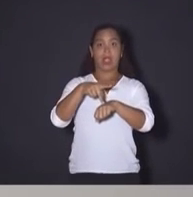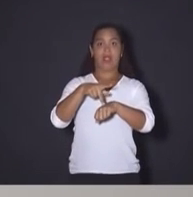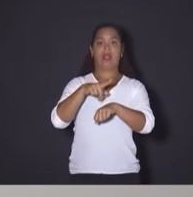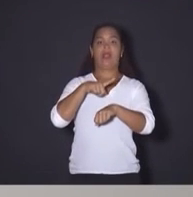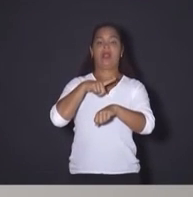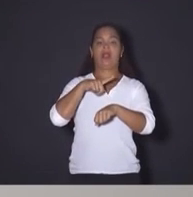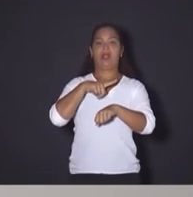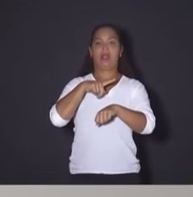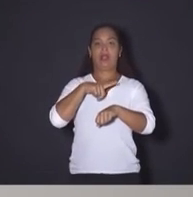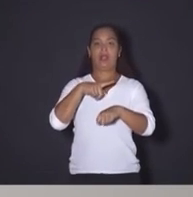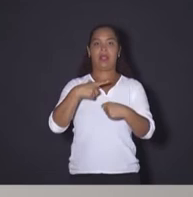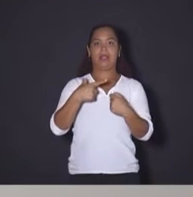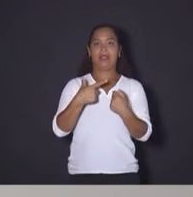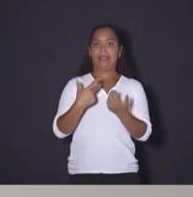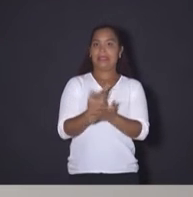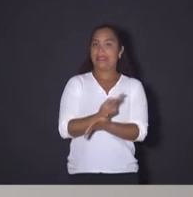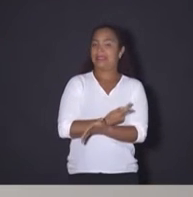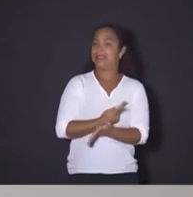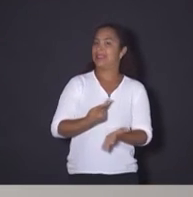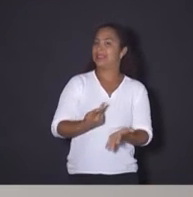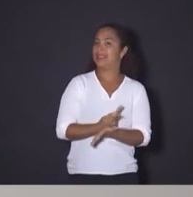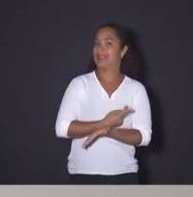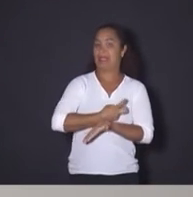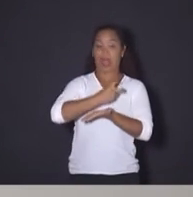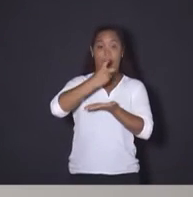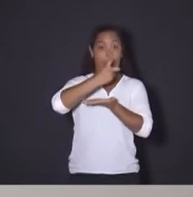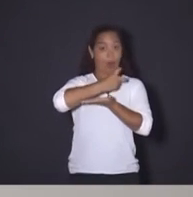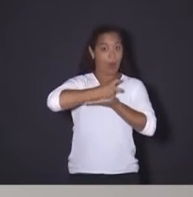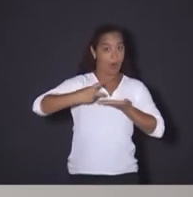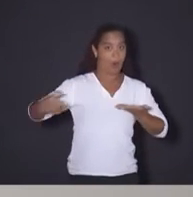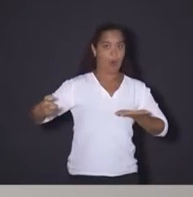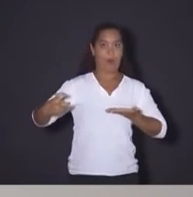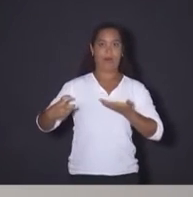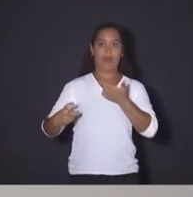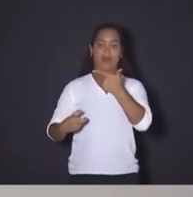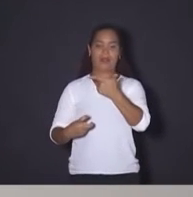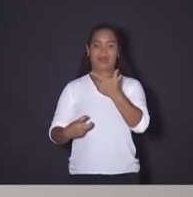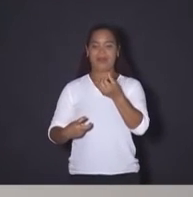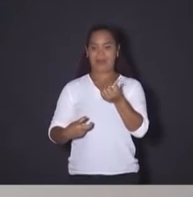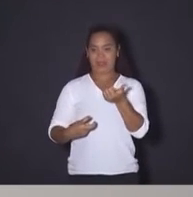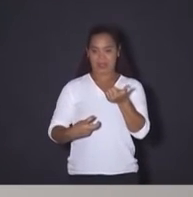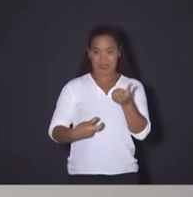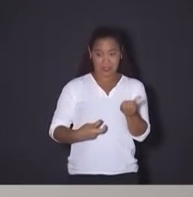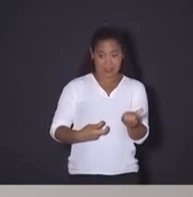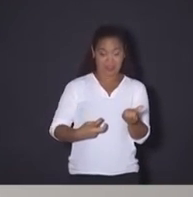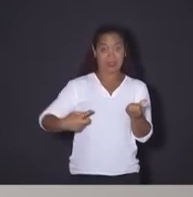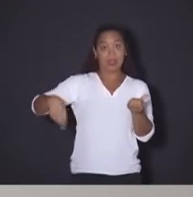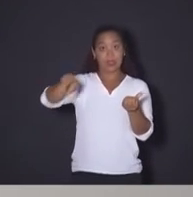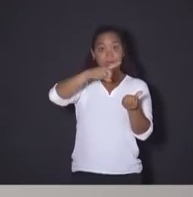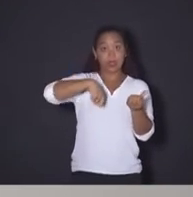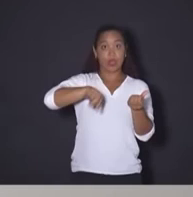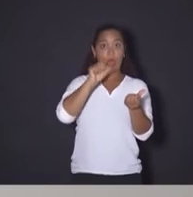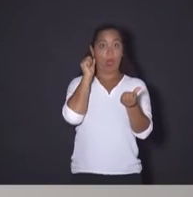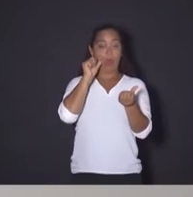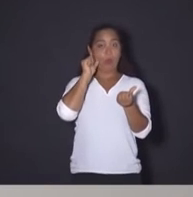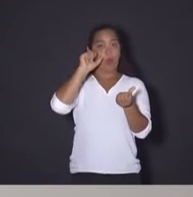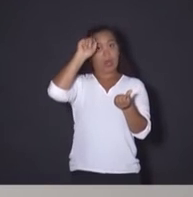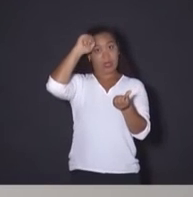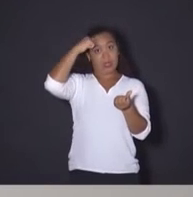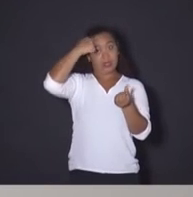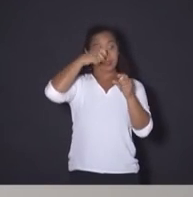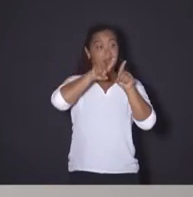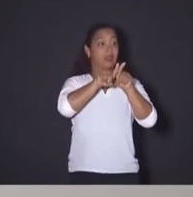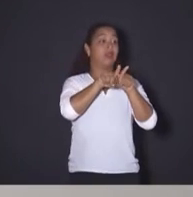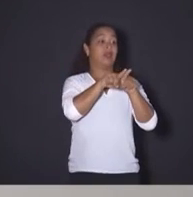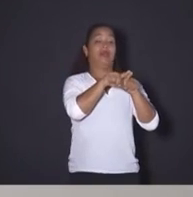escombros do golpe de 2016 nós mulheres negras estamos nos escombros da guerra às